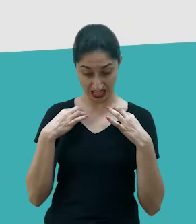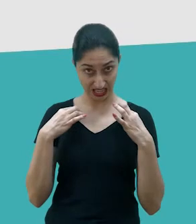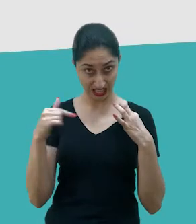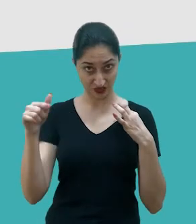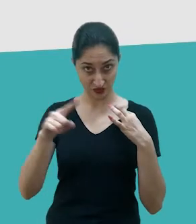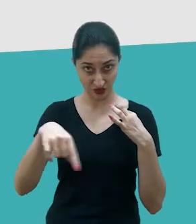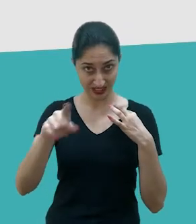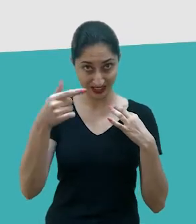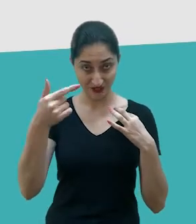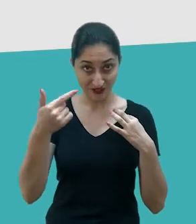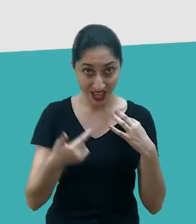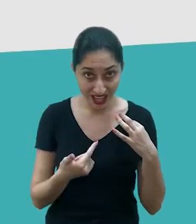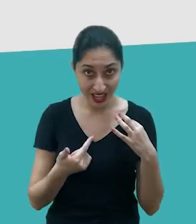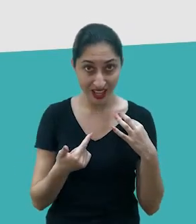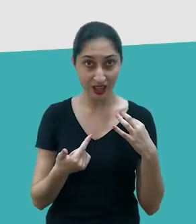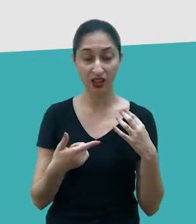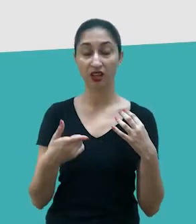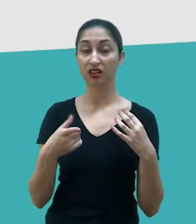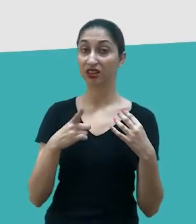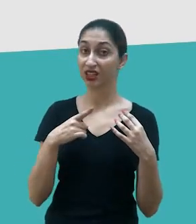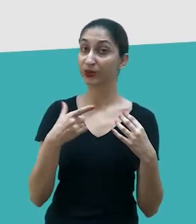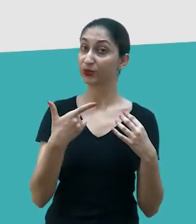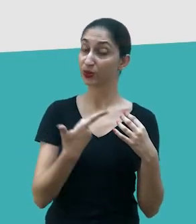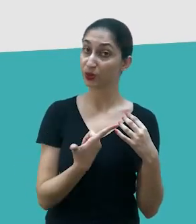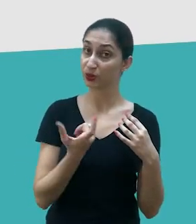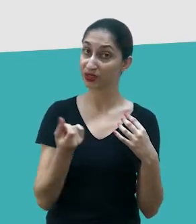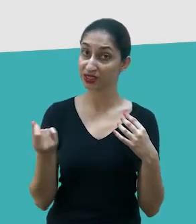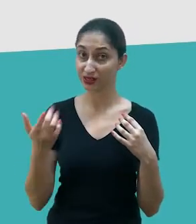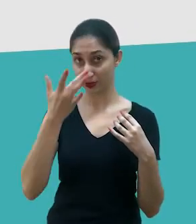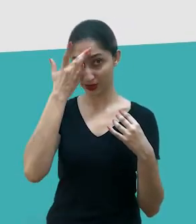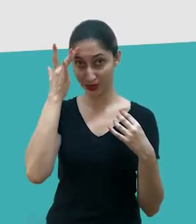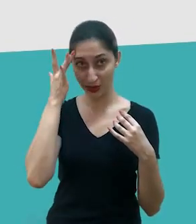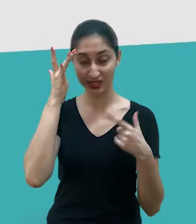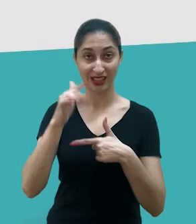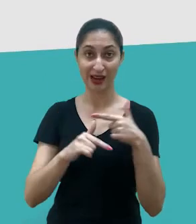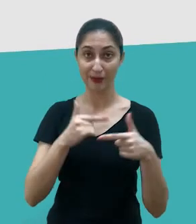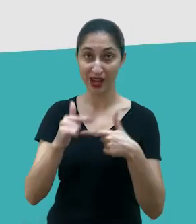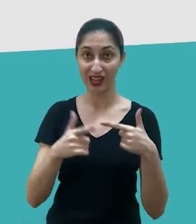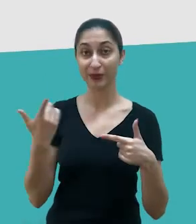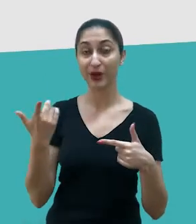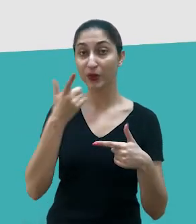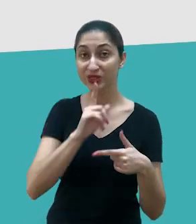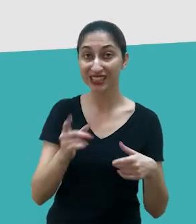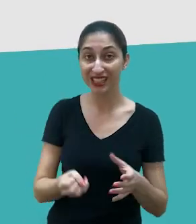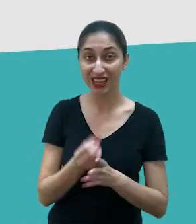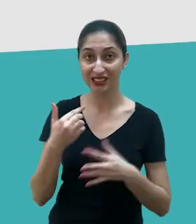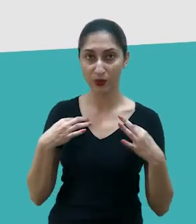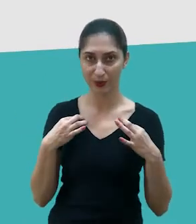vocês estão me vendo, mais de 200 pessoas participaram do processo da